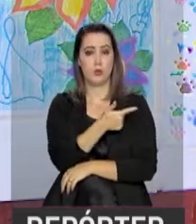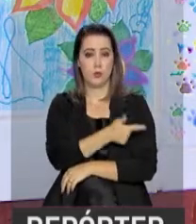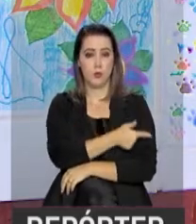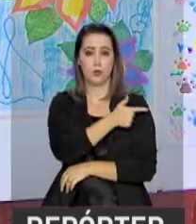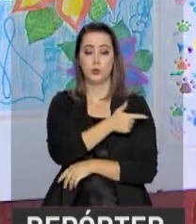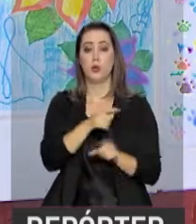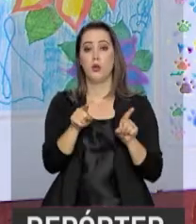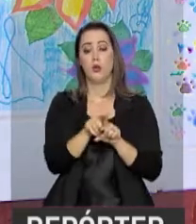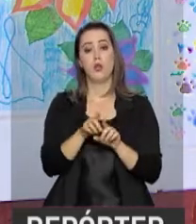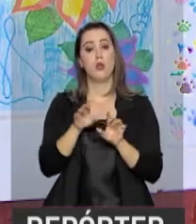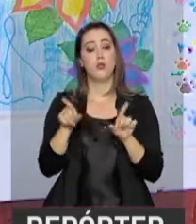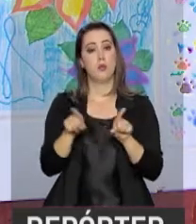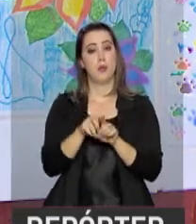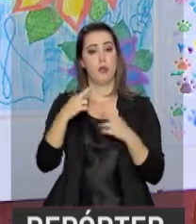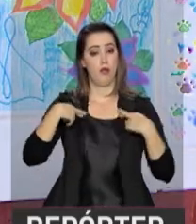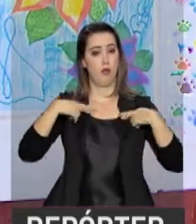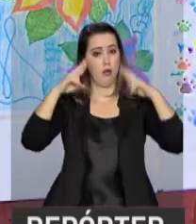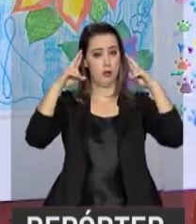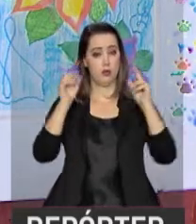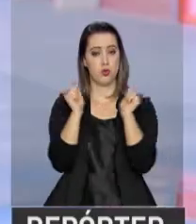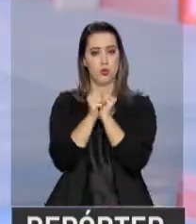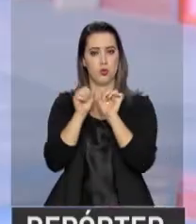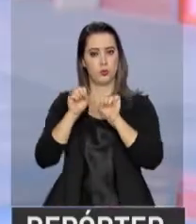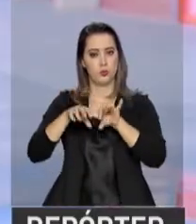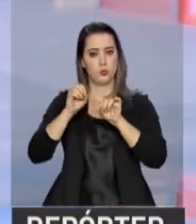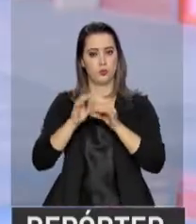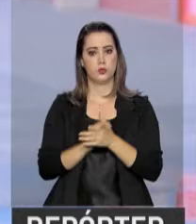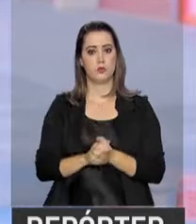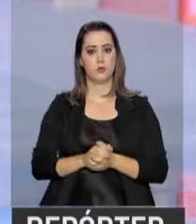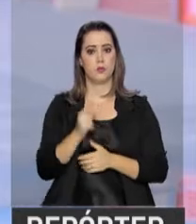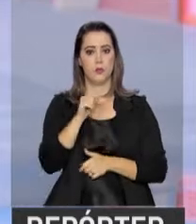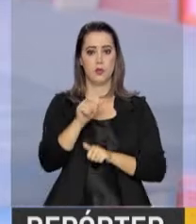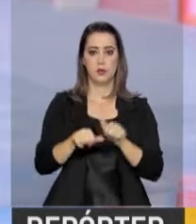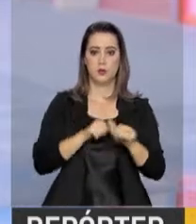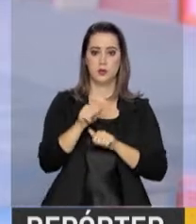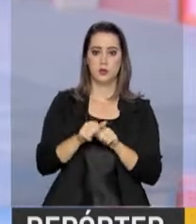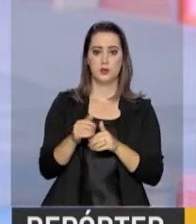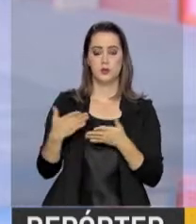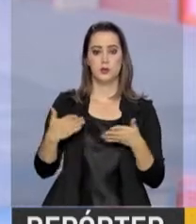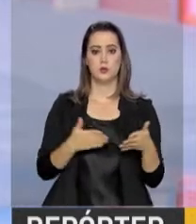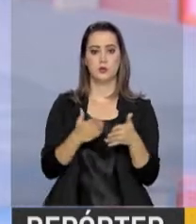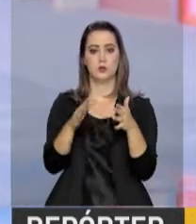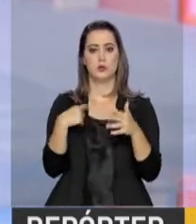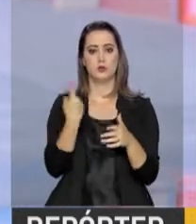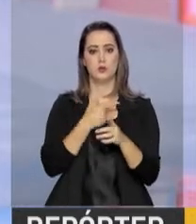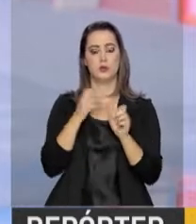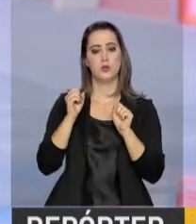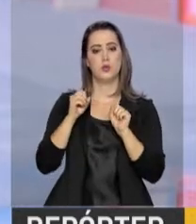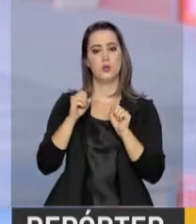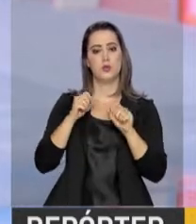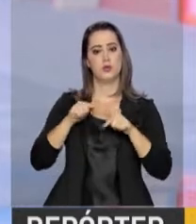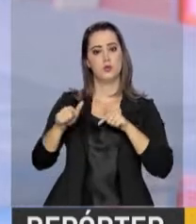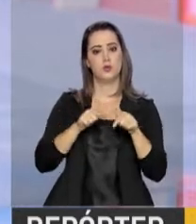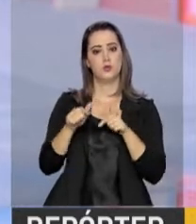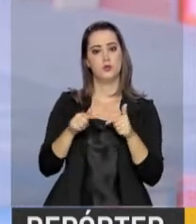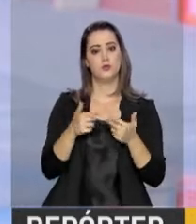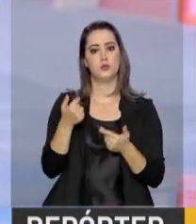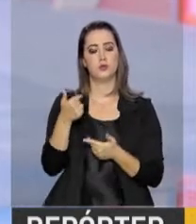ensino religioso no currículo das escolas. Isso vai, de certa forma, nortear todo o trabalho de ensino religioso e não